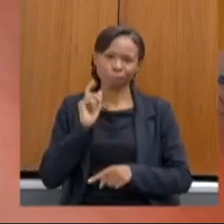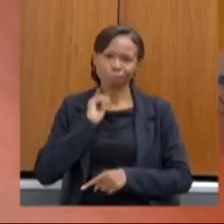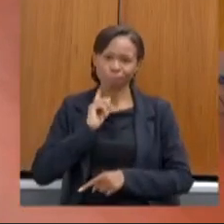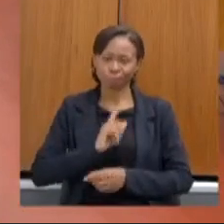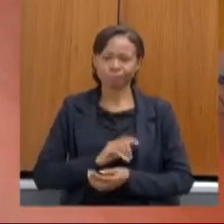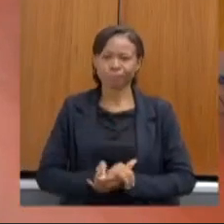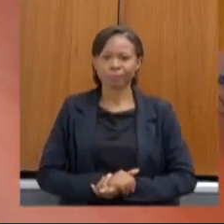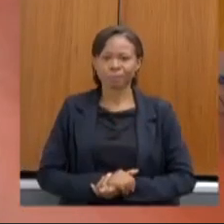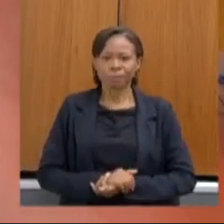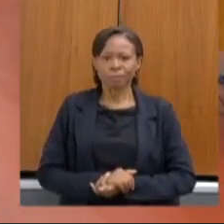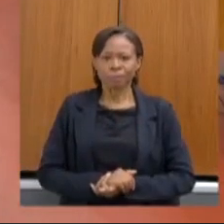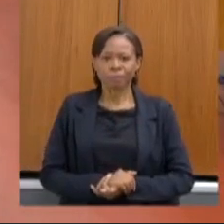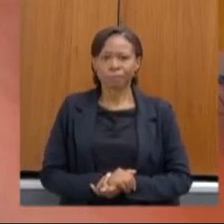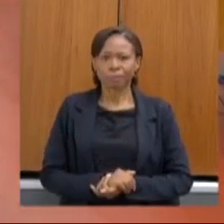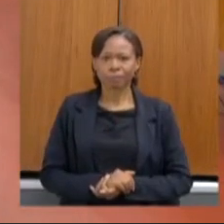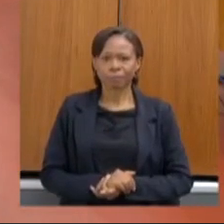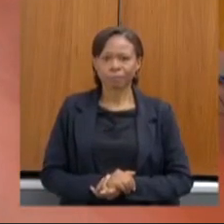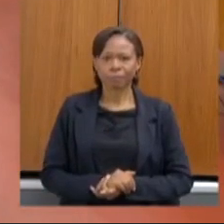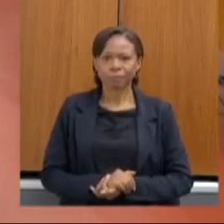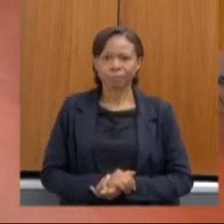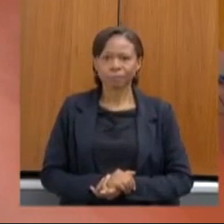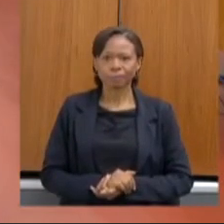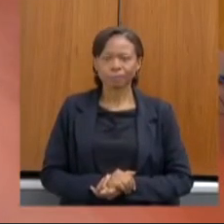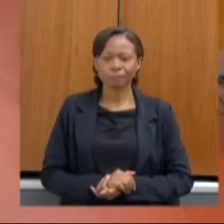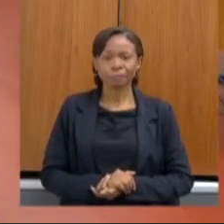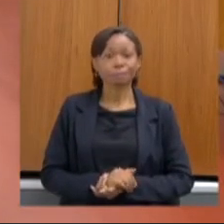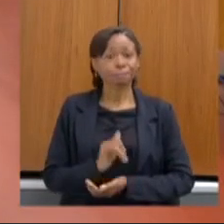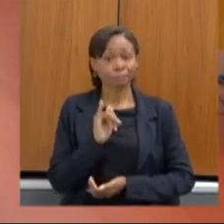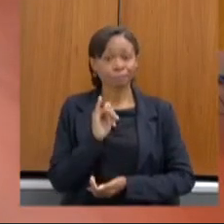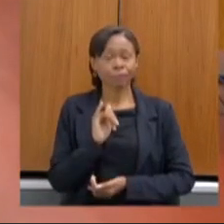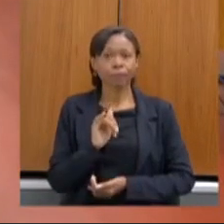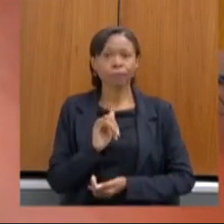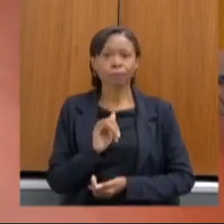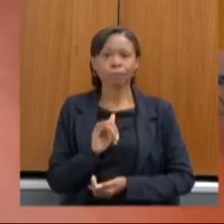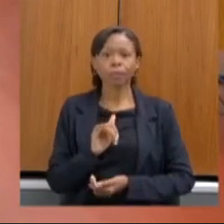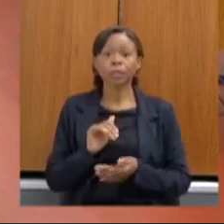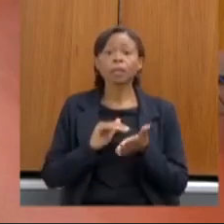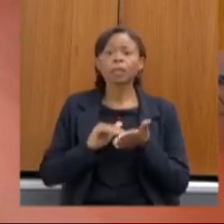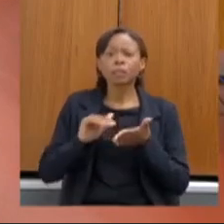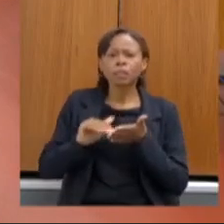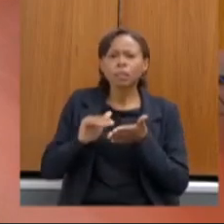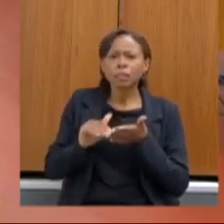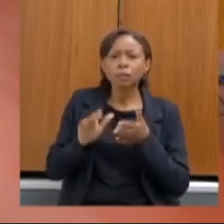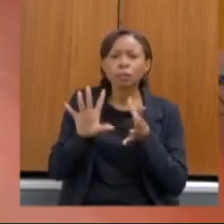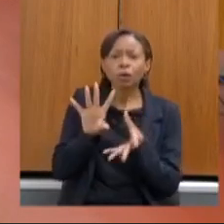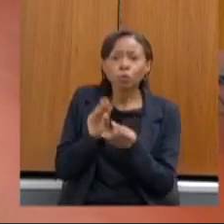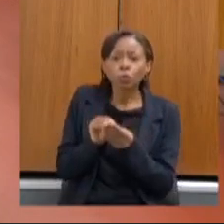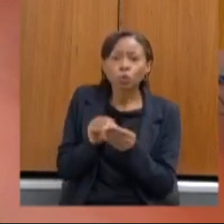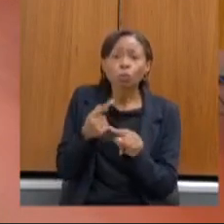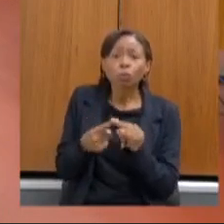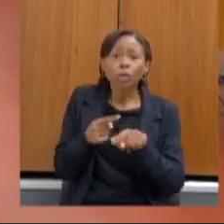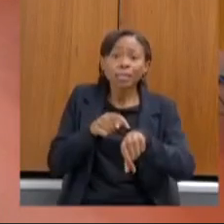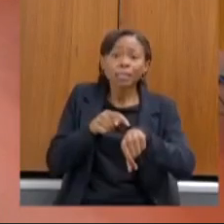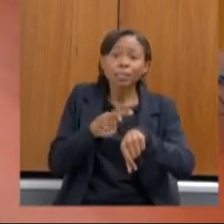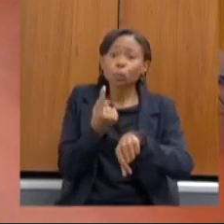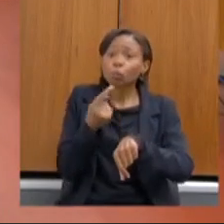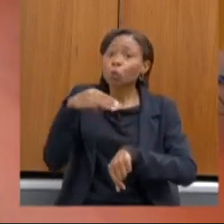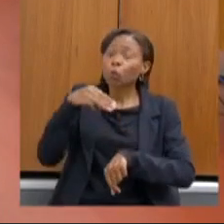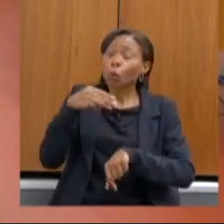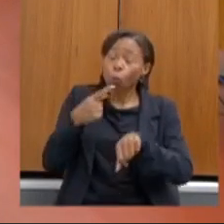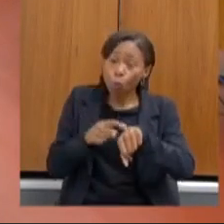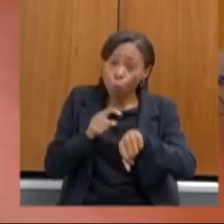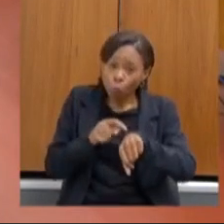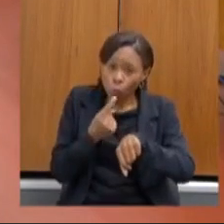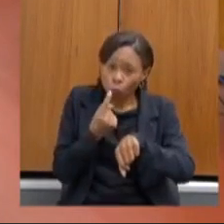pode passar por favor tem eu queria dizer inclusive secretária só para concluir que nós já estamos alcançando uma hora